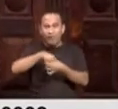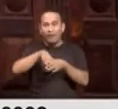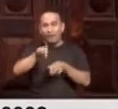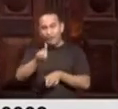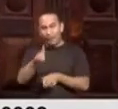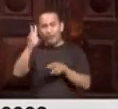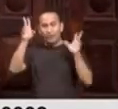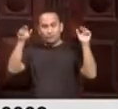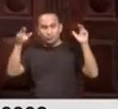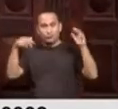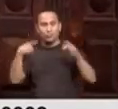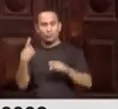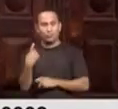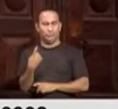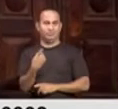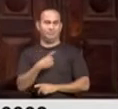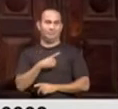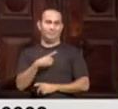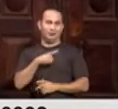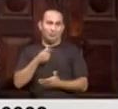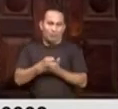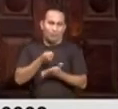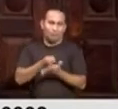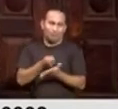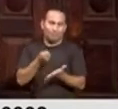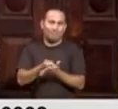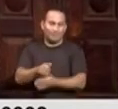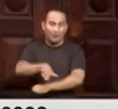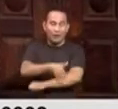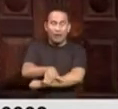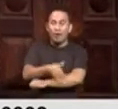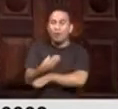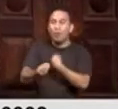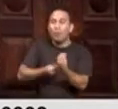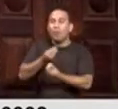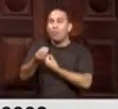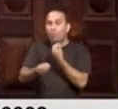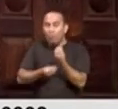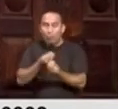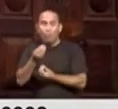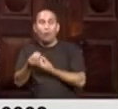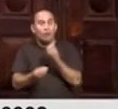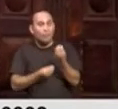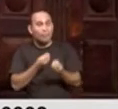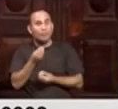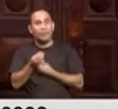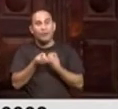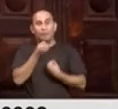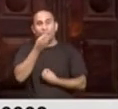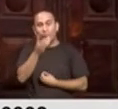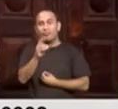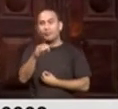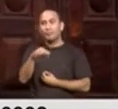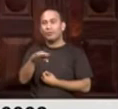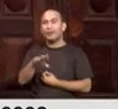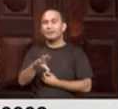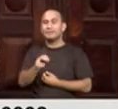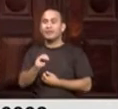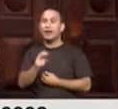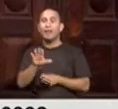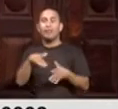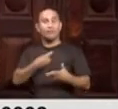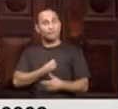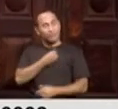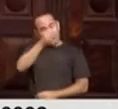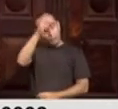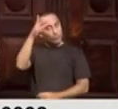isso que nós seremos cobrados nas ruas. Como determina a boa democracia. Quem tem vida pública não